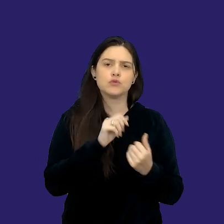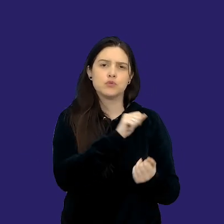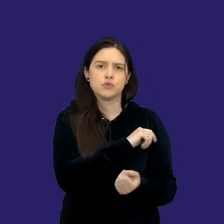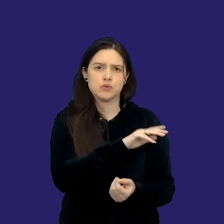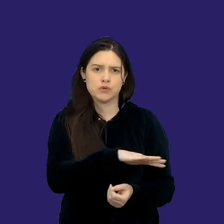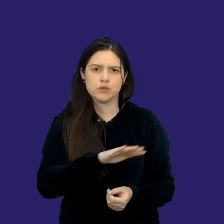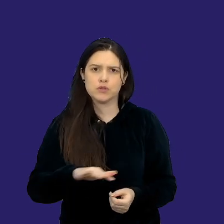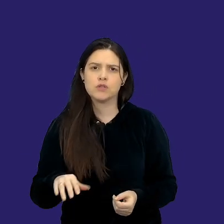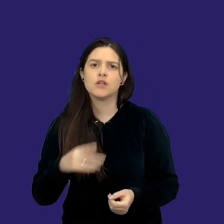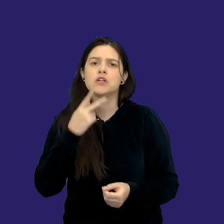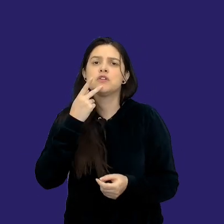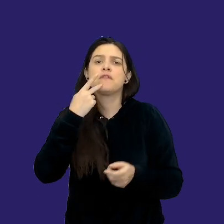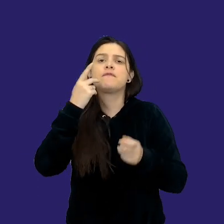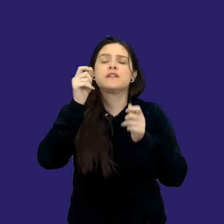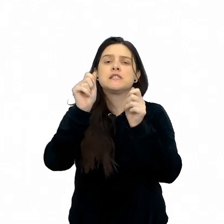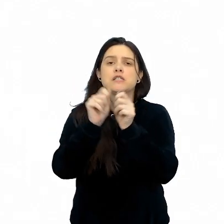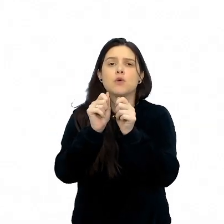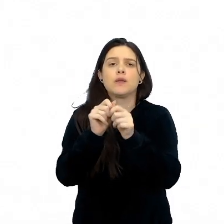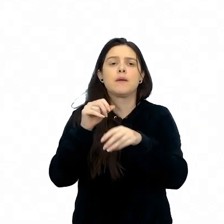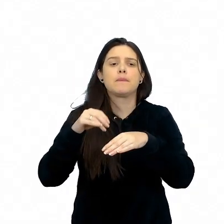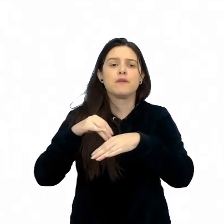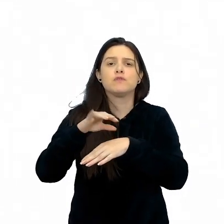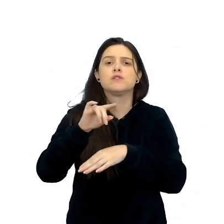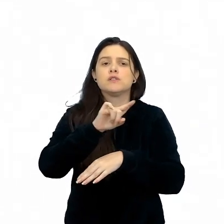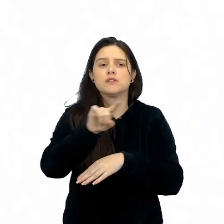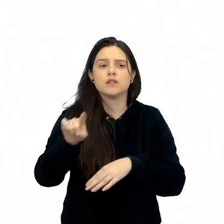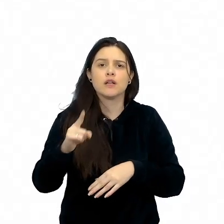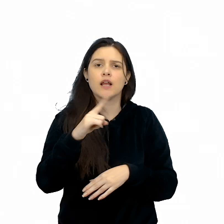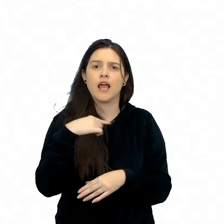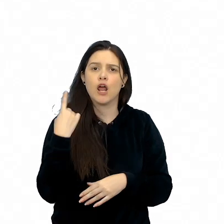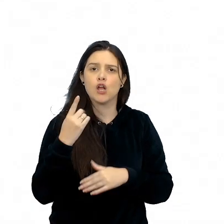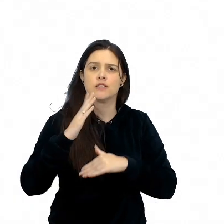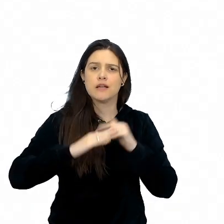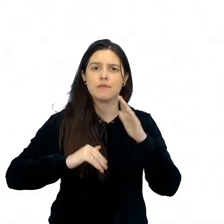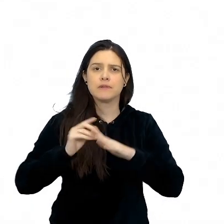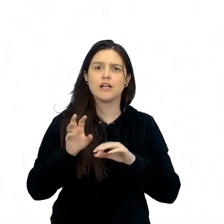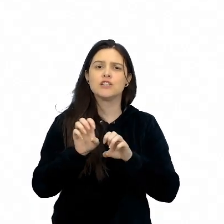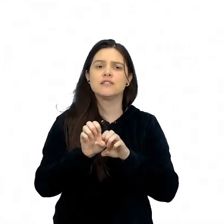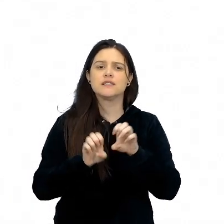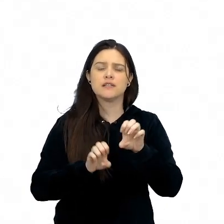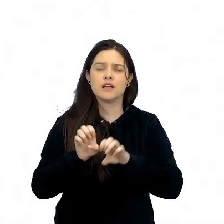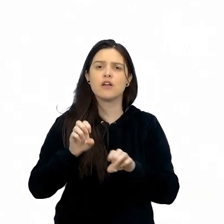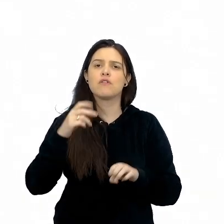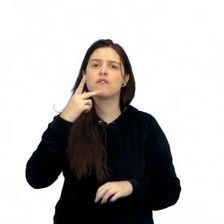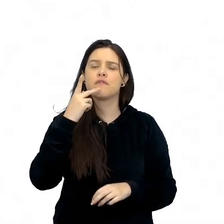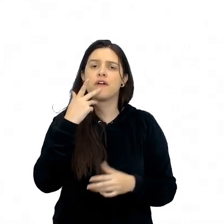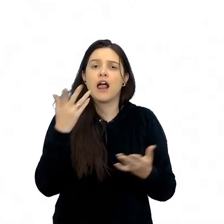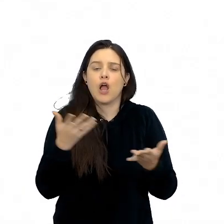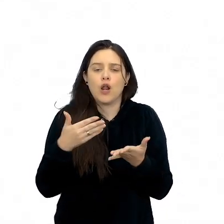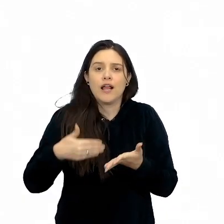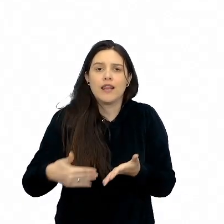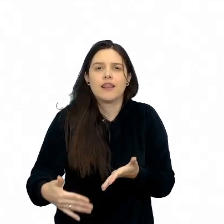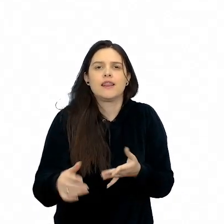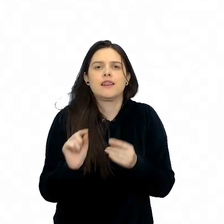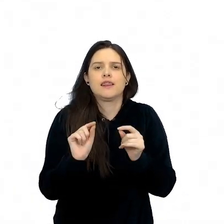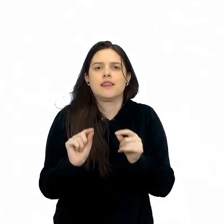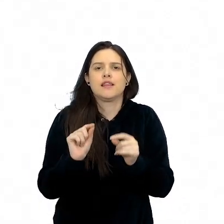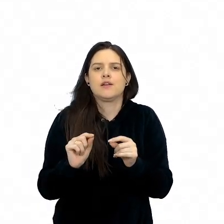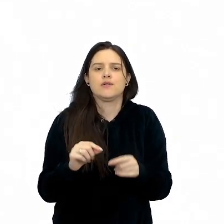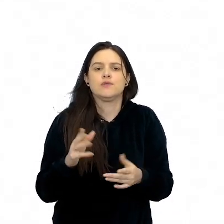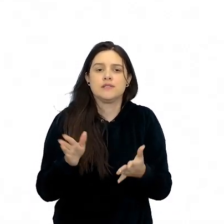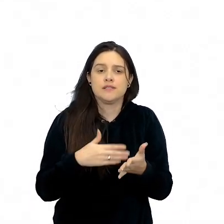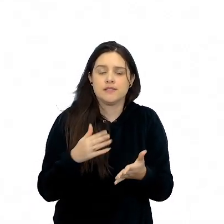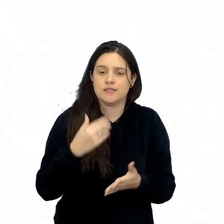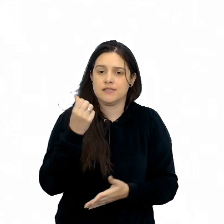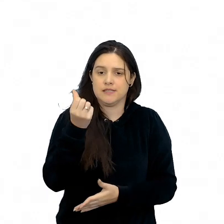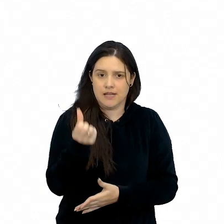estudantes, o que a gente vai trazer para vocês, então? A nossa habilidade essencial, que a gente vai trabalhar nessa situação de aprendizagem 6, do volume